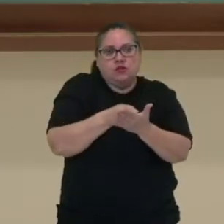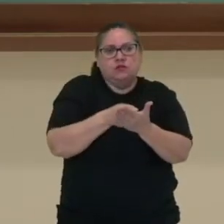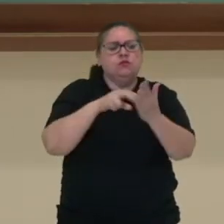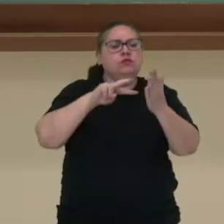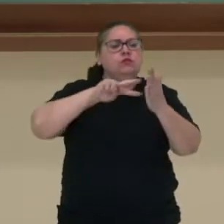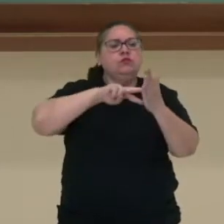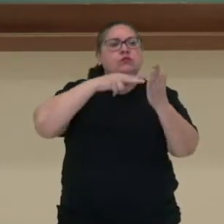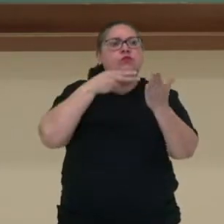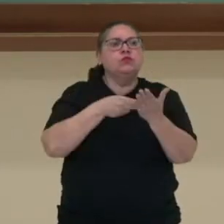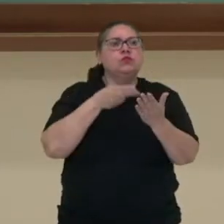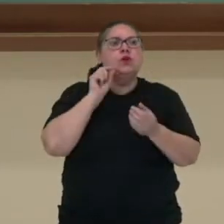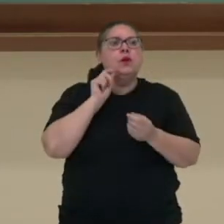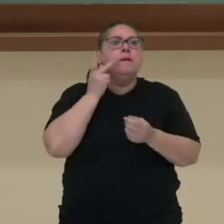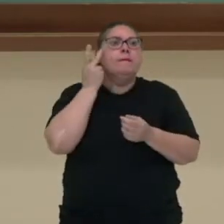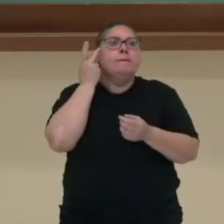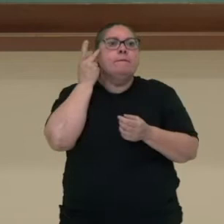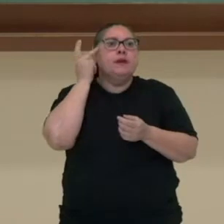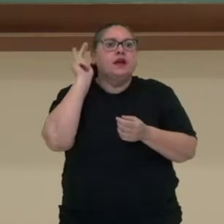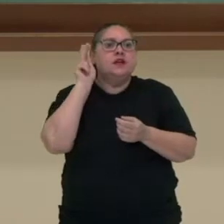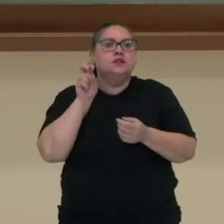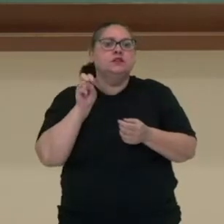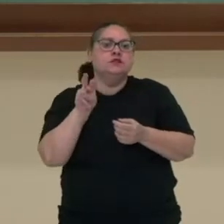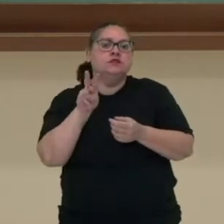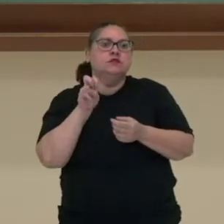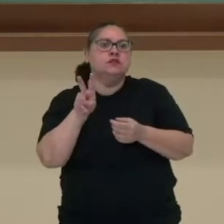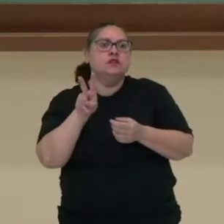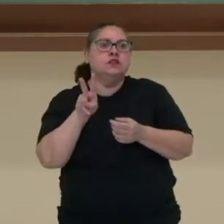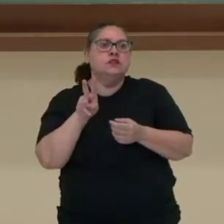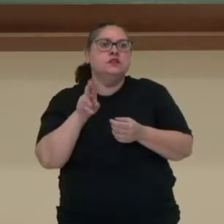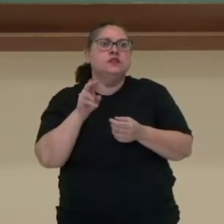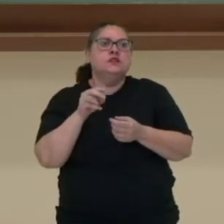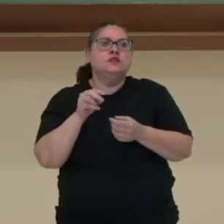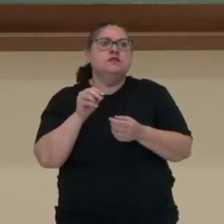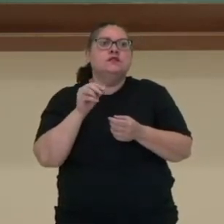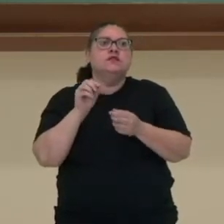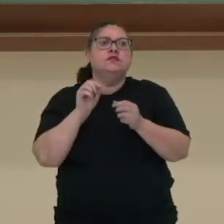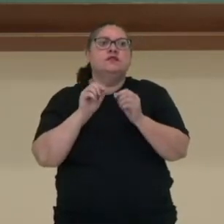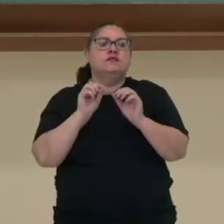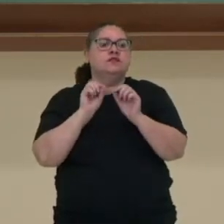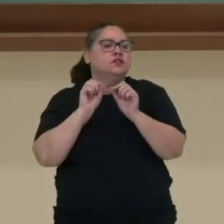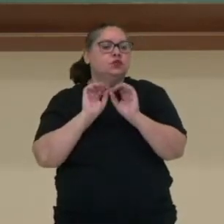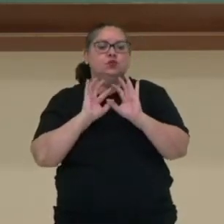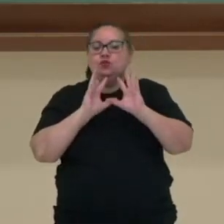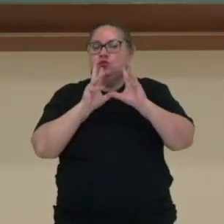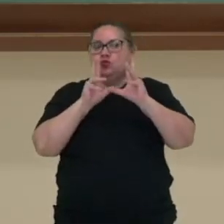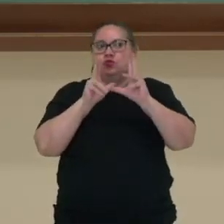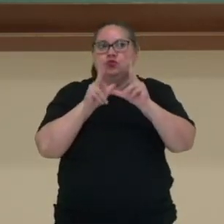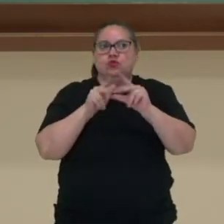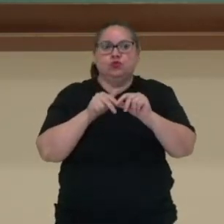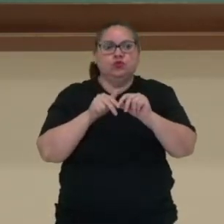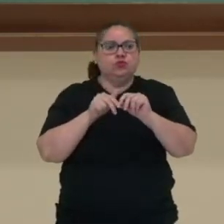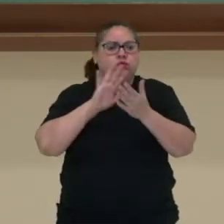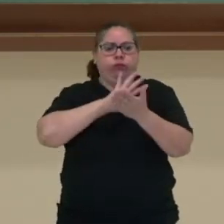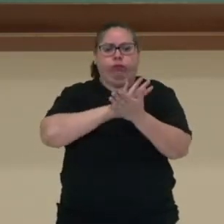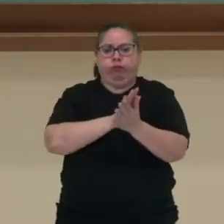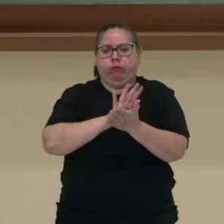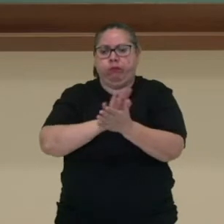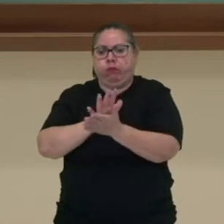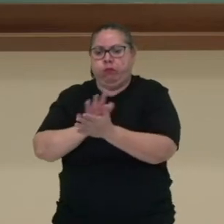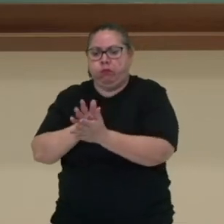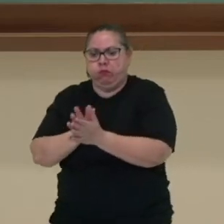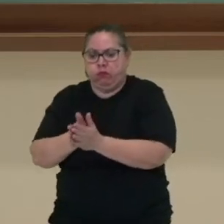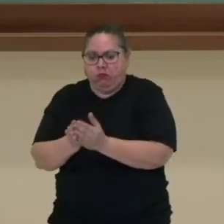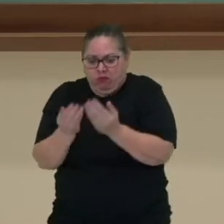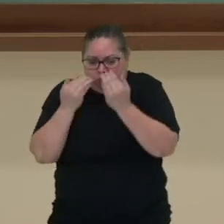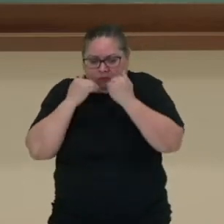isso? Para esse vírus conseguir, então, fazer todo esse estrago, toda essa destruição que a